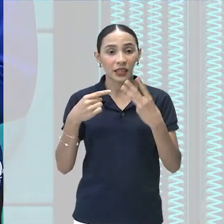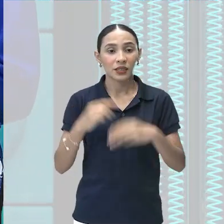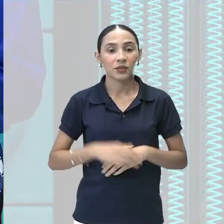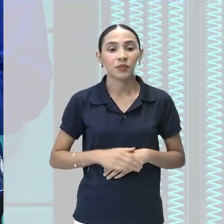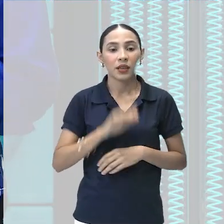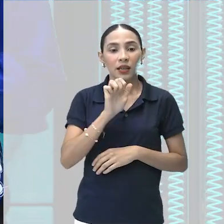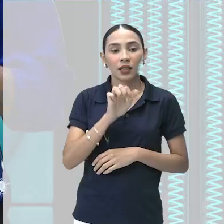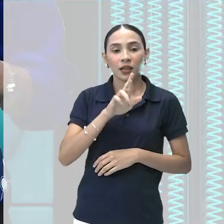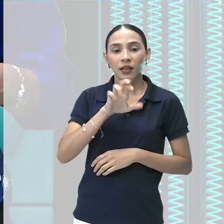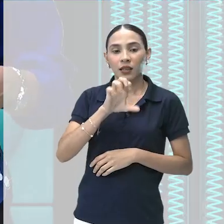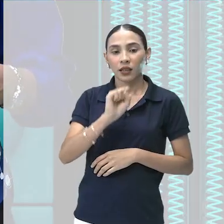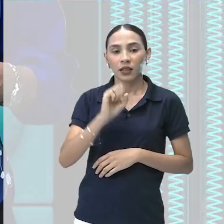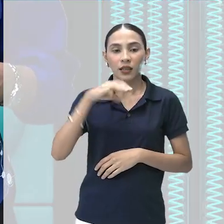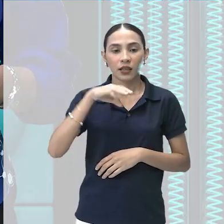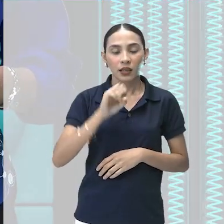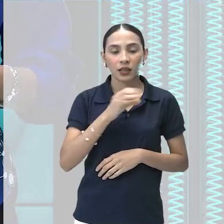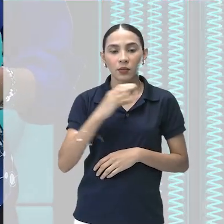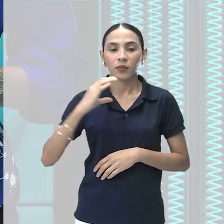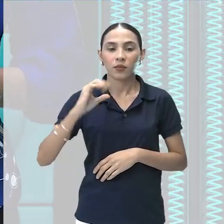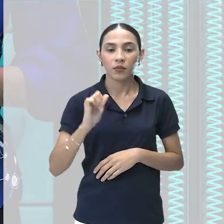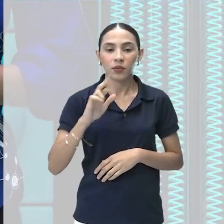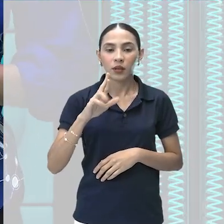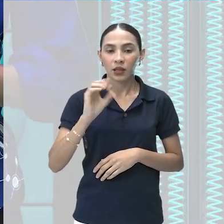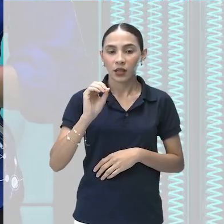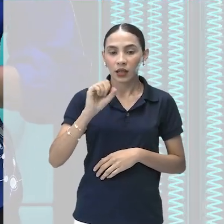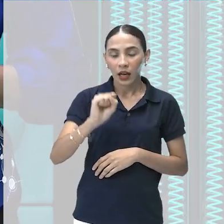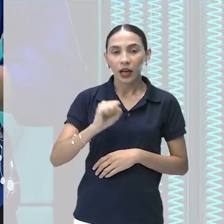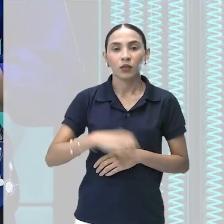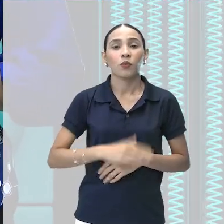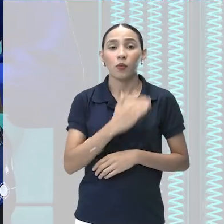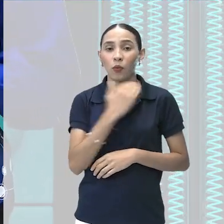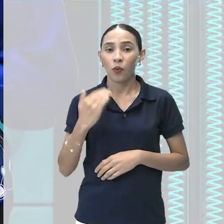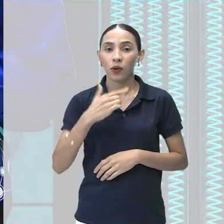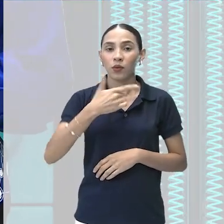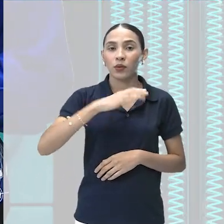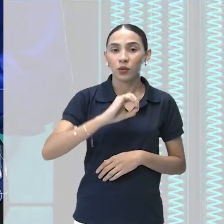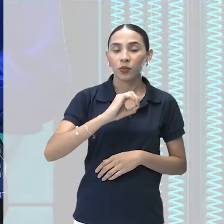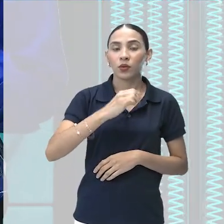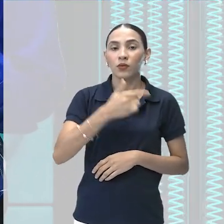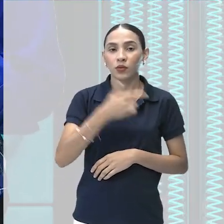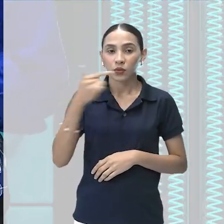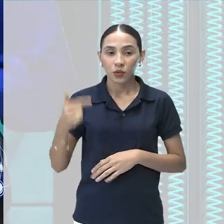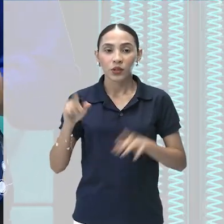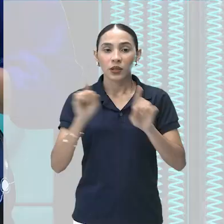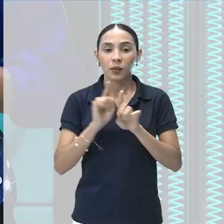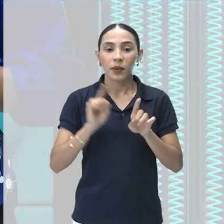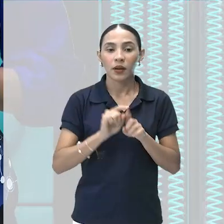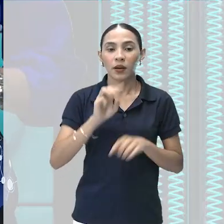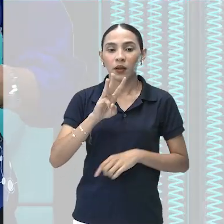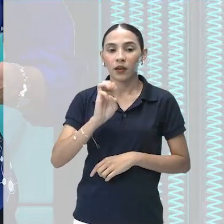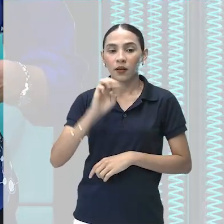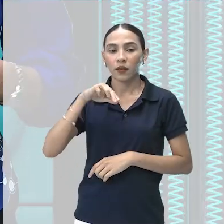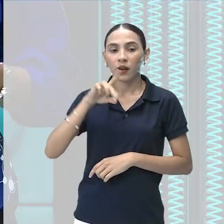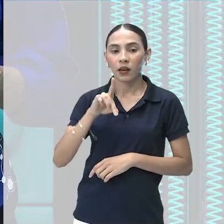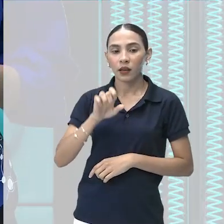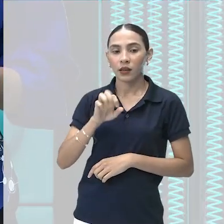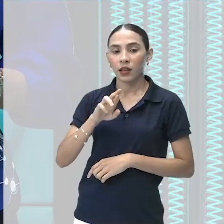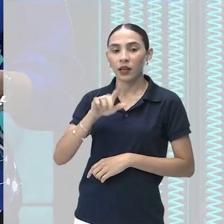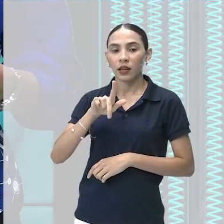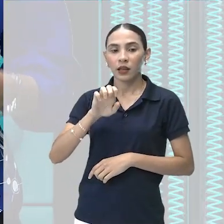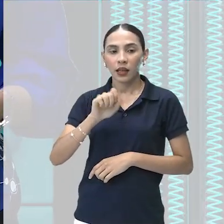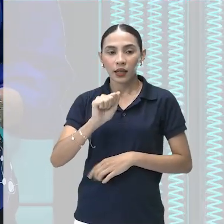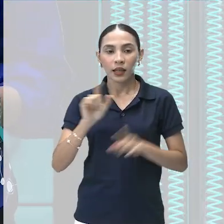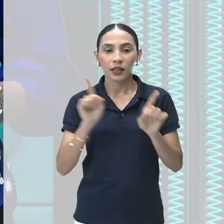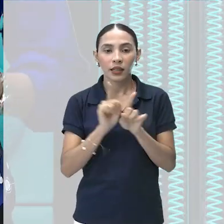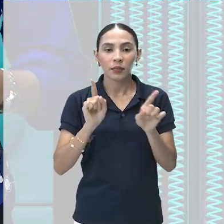Erasmo Carlos, que infelizmente faleceu em 2022, aí temos a Vanderléia e o Roberto Carlos, que são